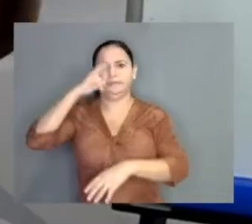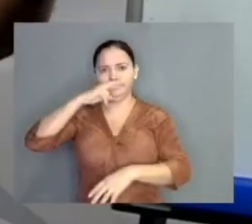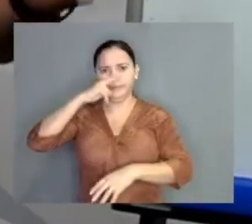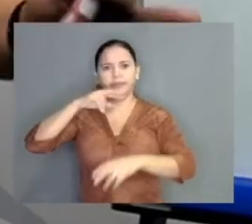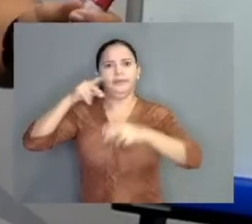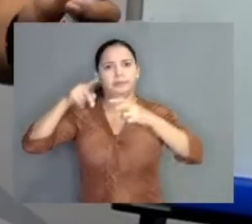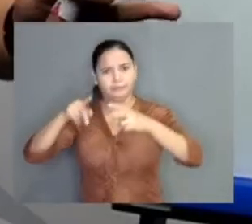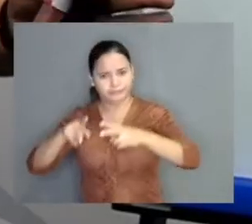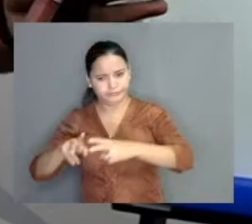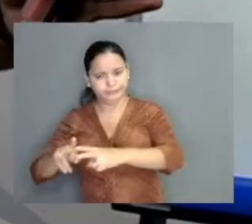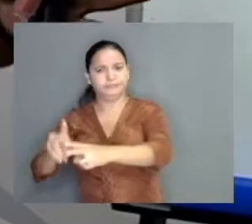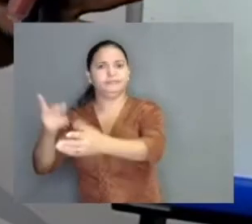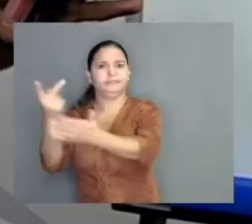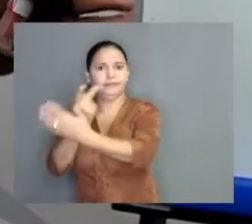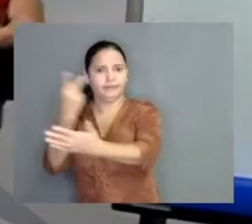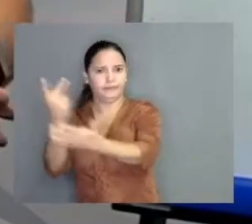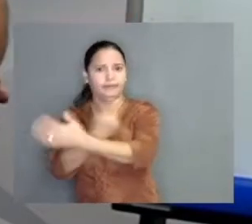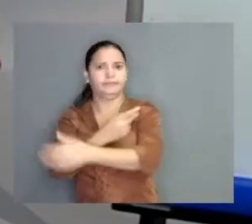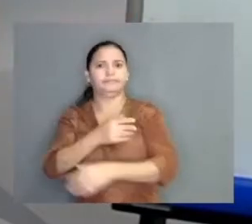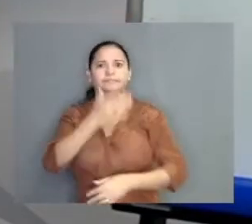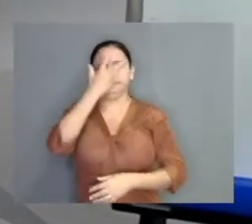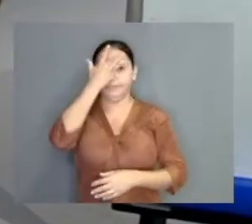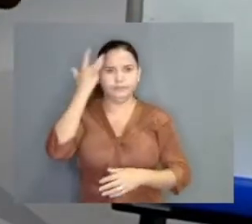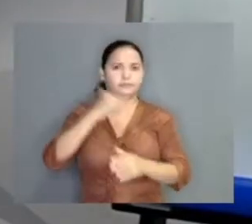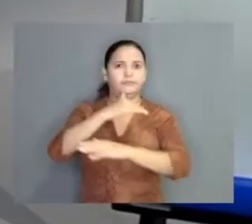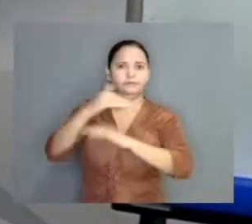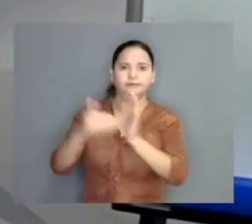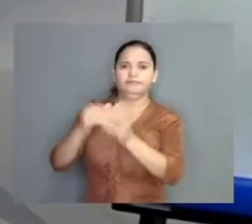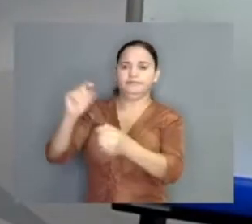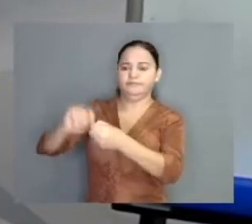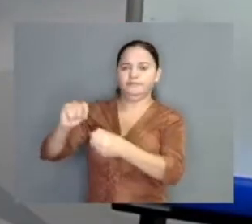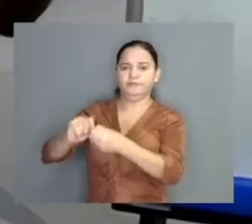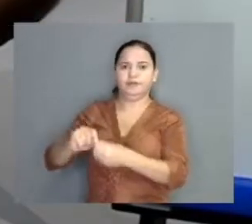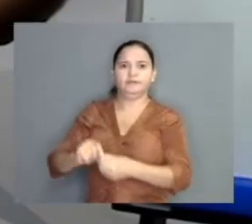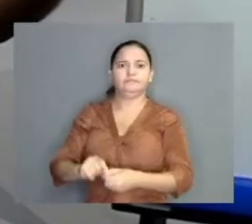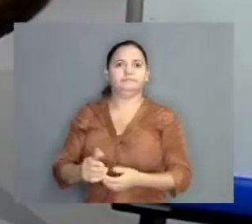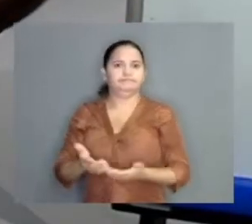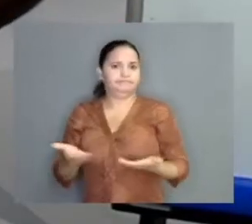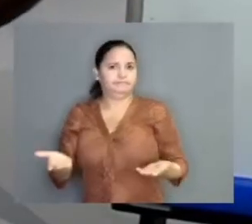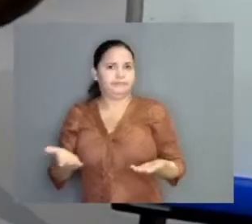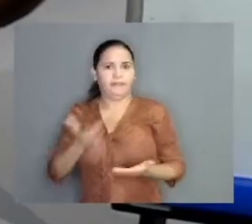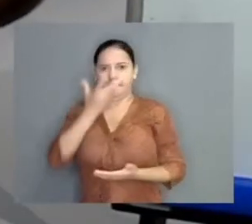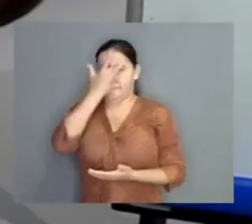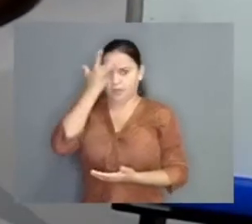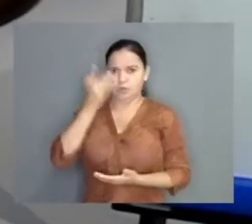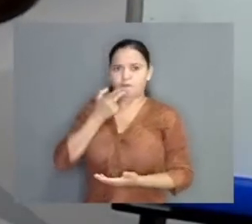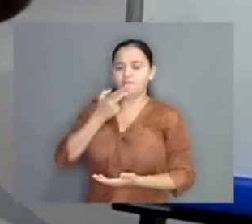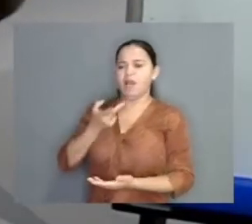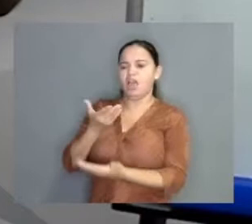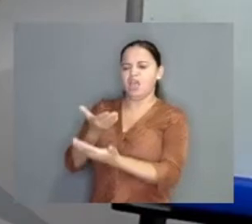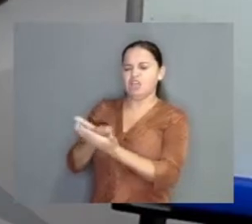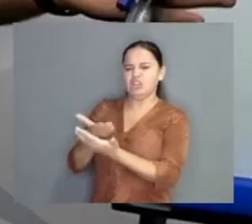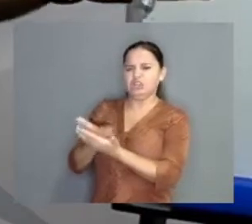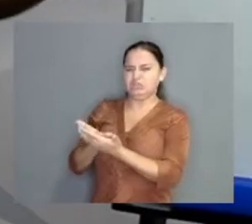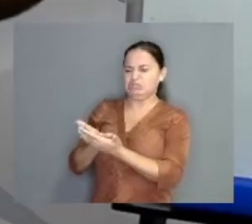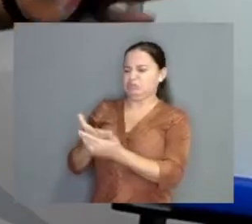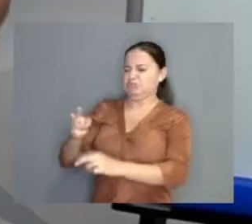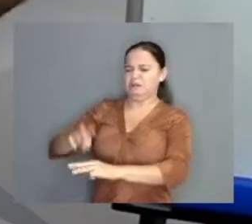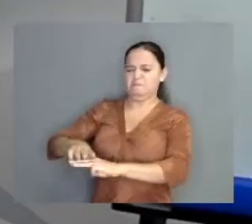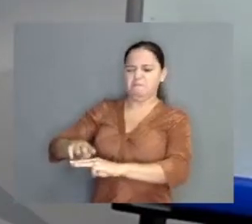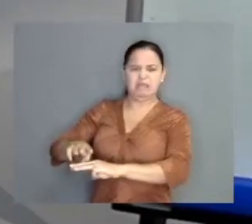todo mundo faça, certo? Então, se o colega diz assim, não estuda matemática, tá